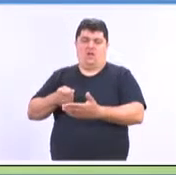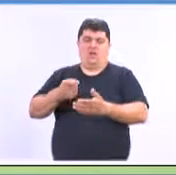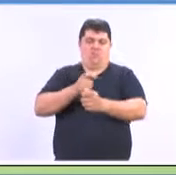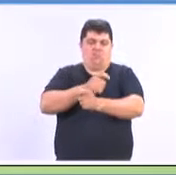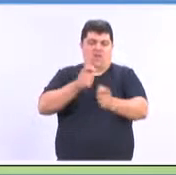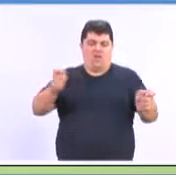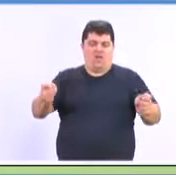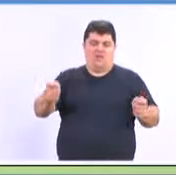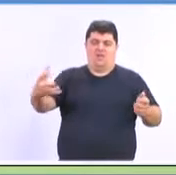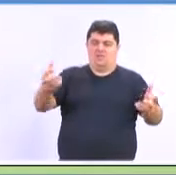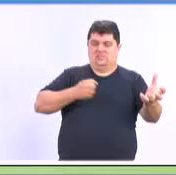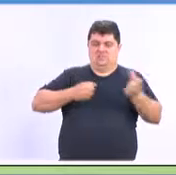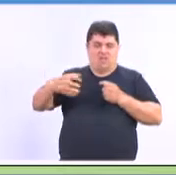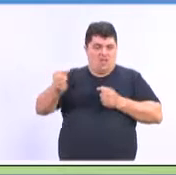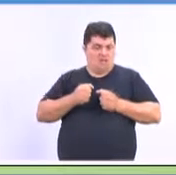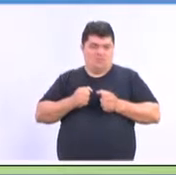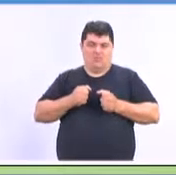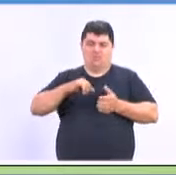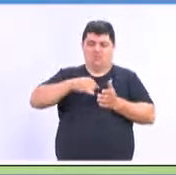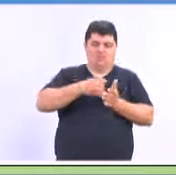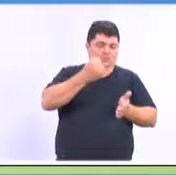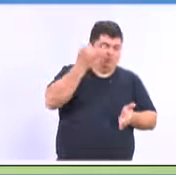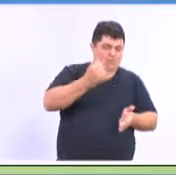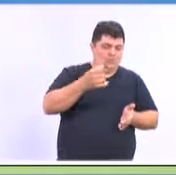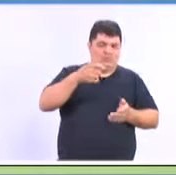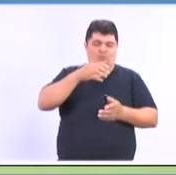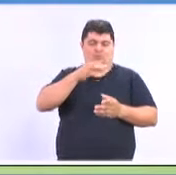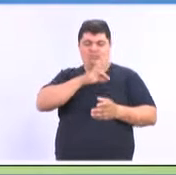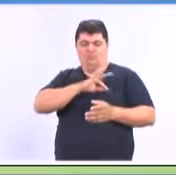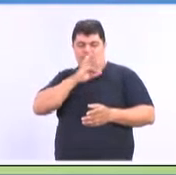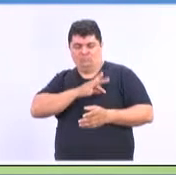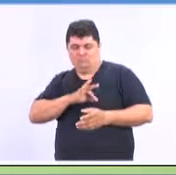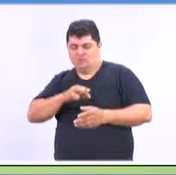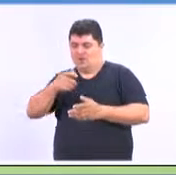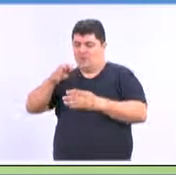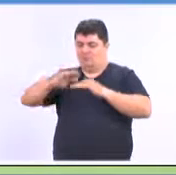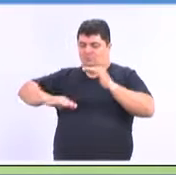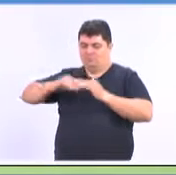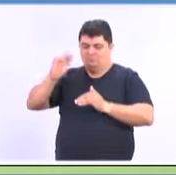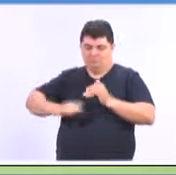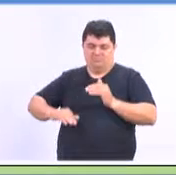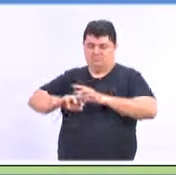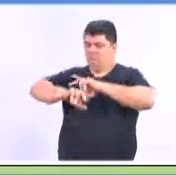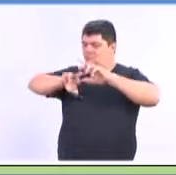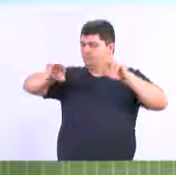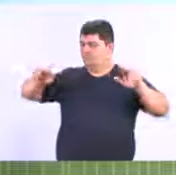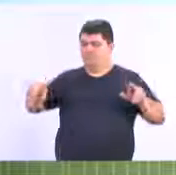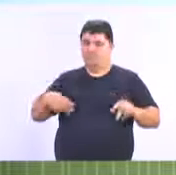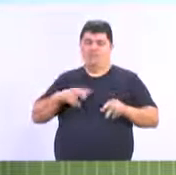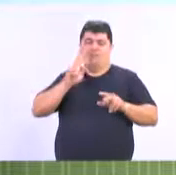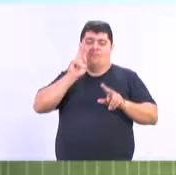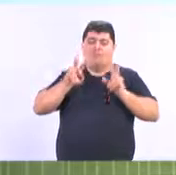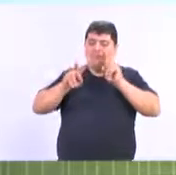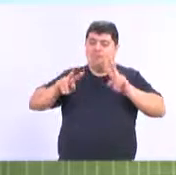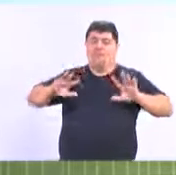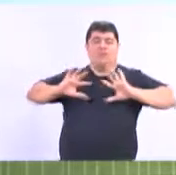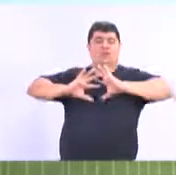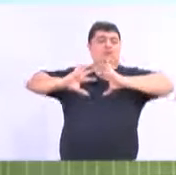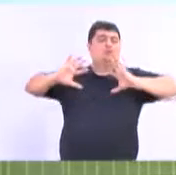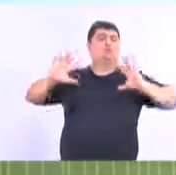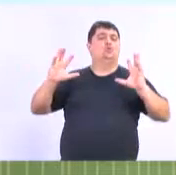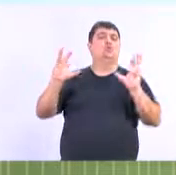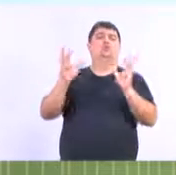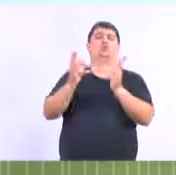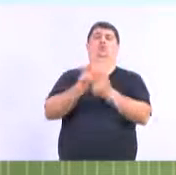jogar ativo circulante para um lado, jogar passivo circulante para o outro, comparar os dois, analisar, extrair informação do balanço